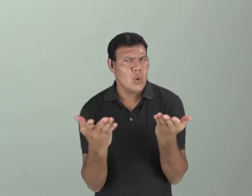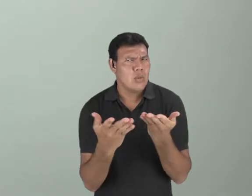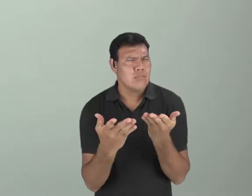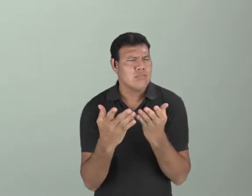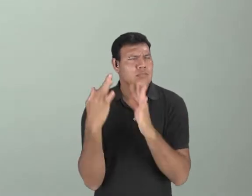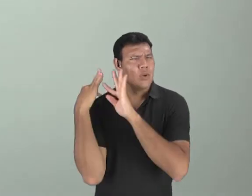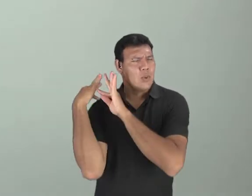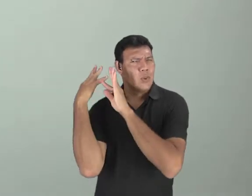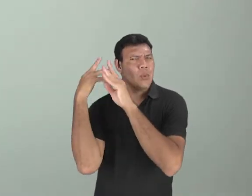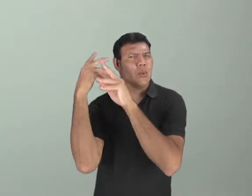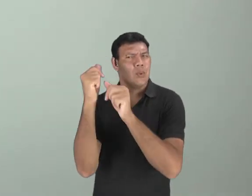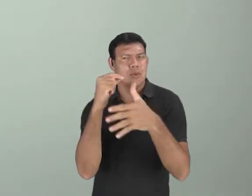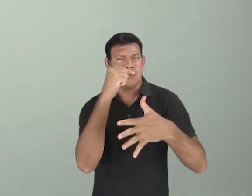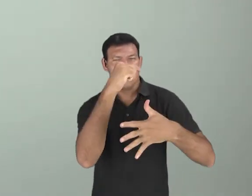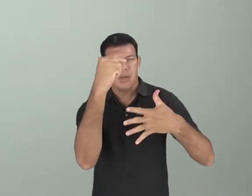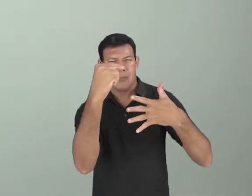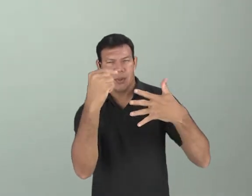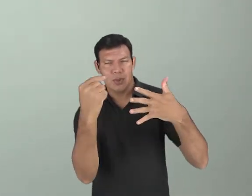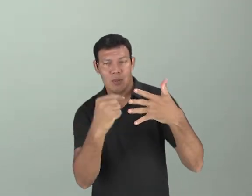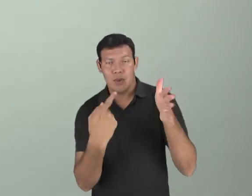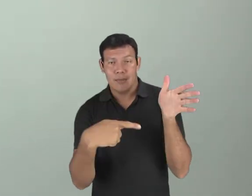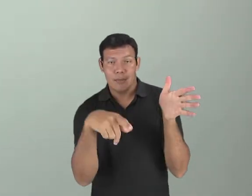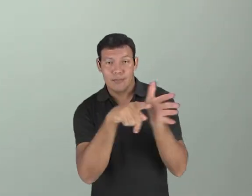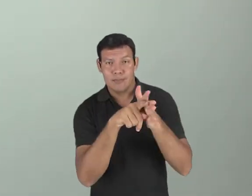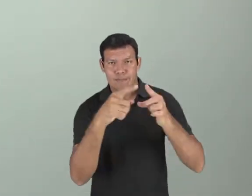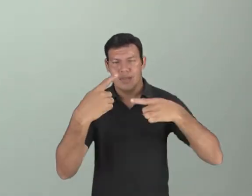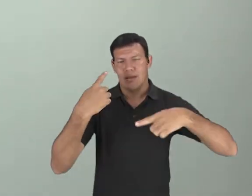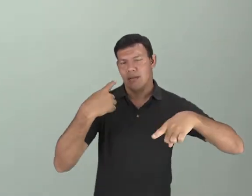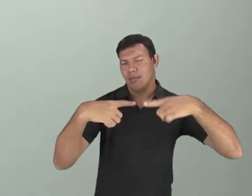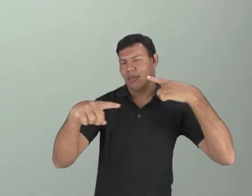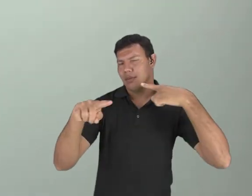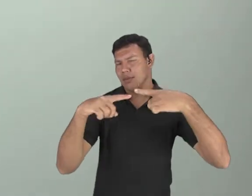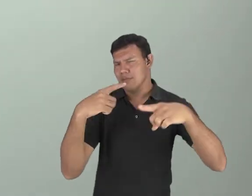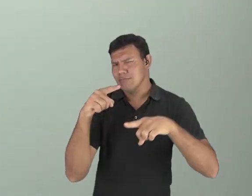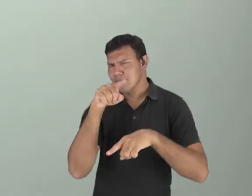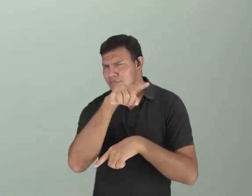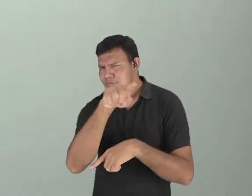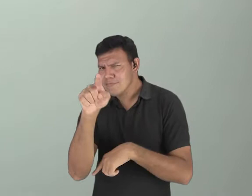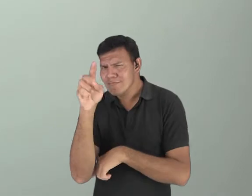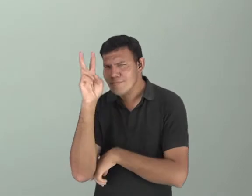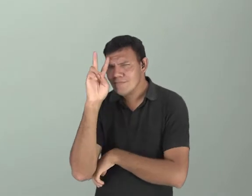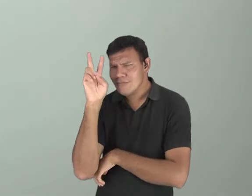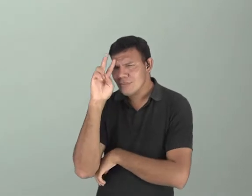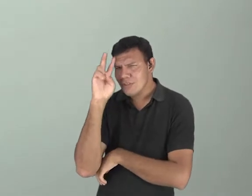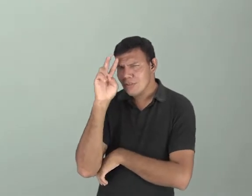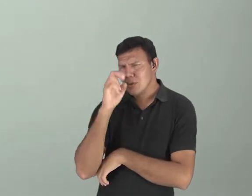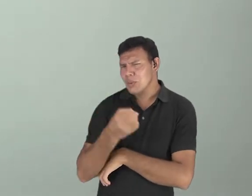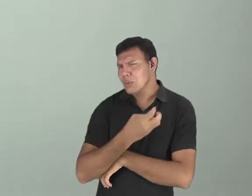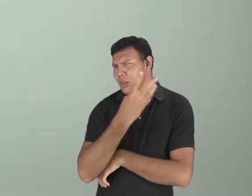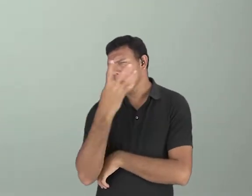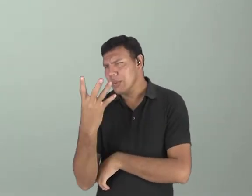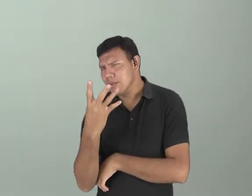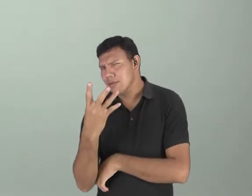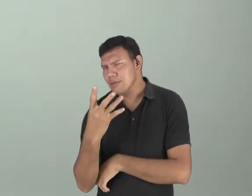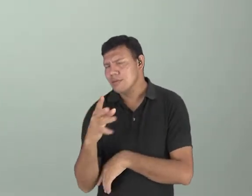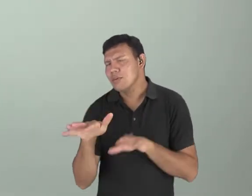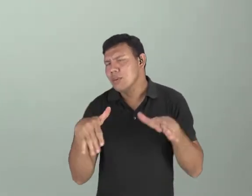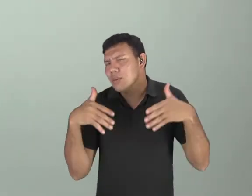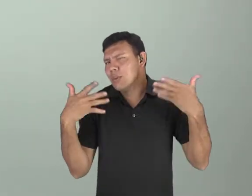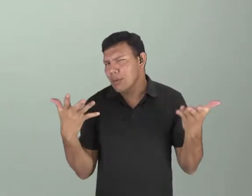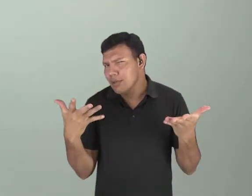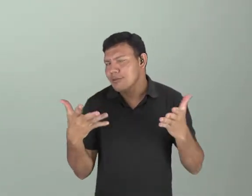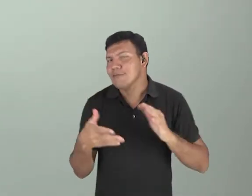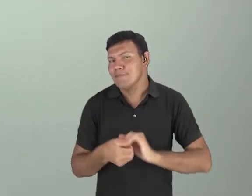recordar os elementos da música. Será que você lembra quantos são e quais são eles? Gente,